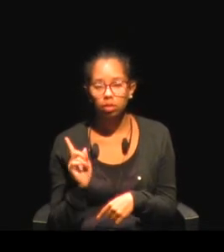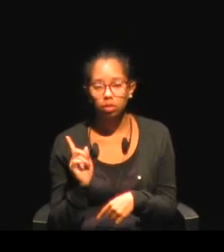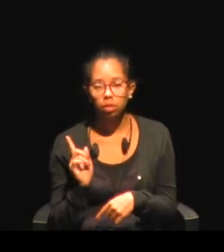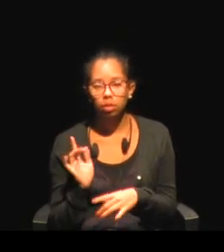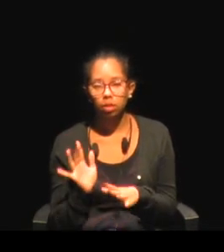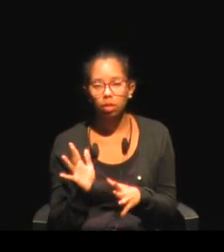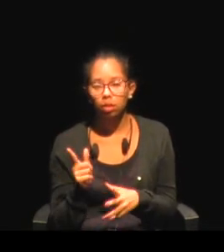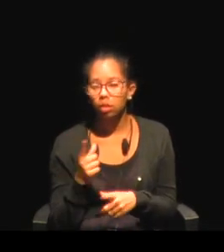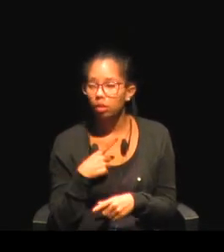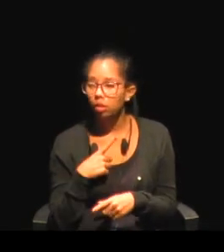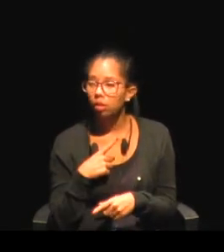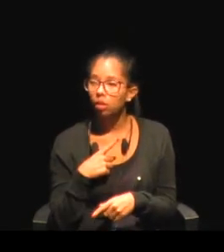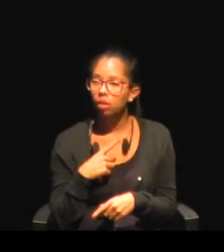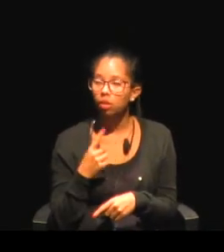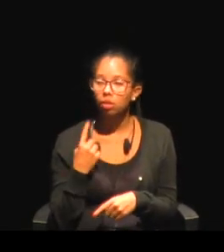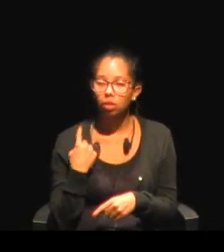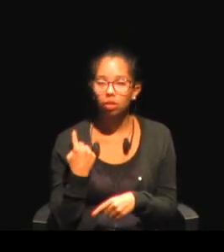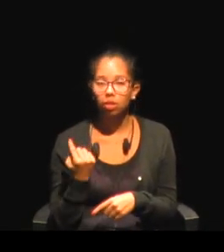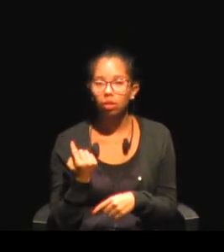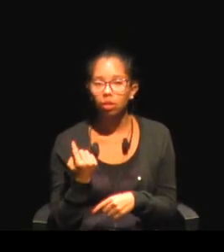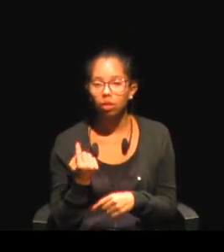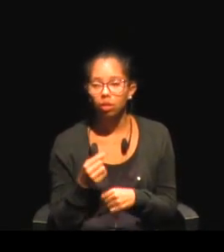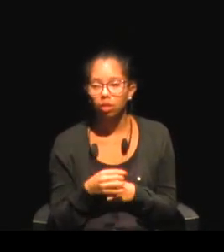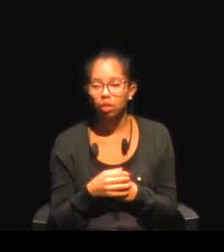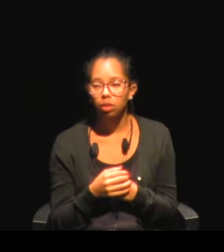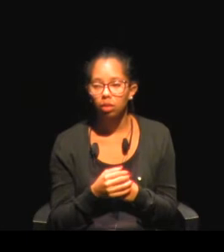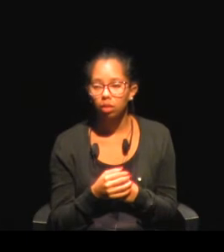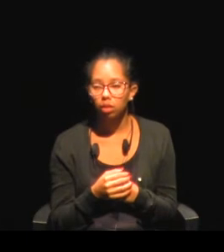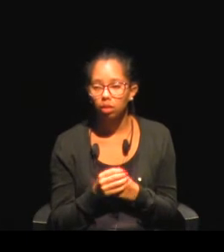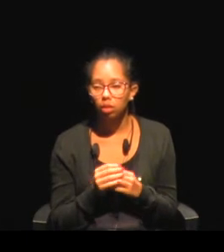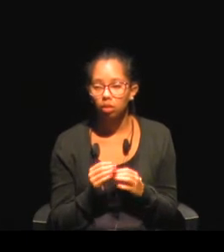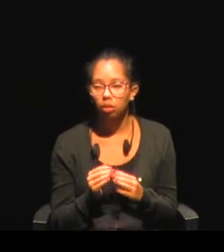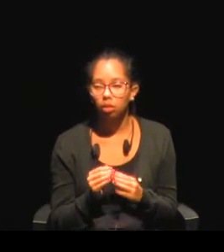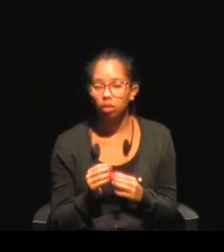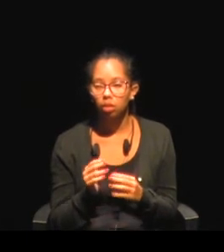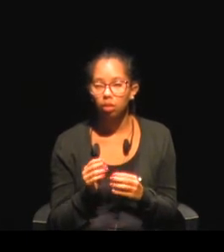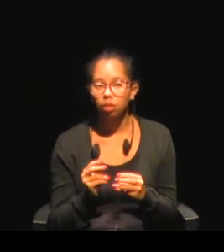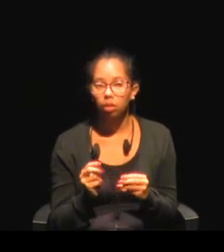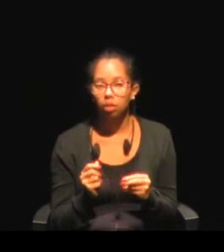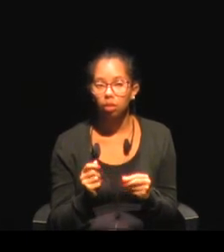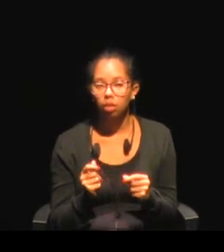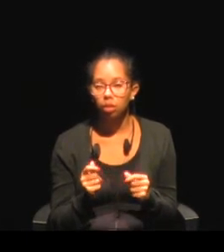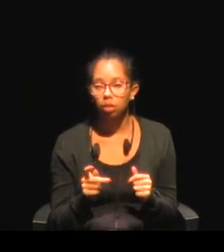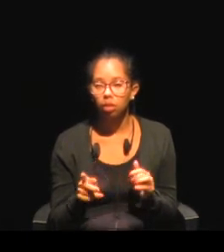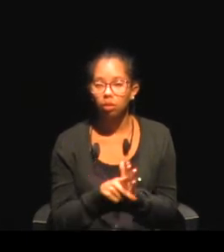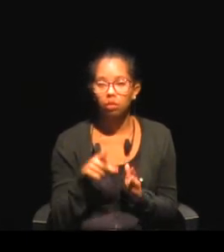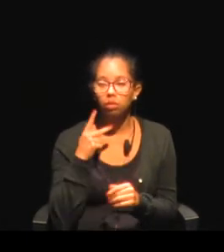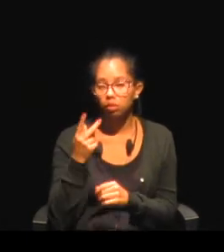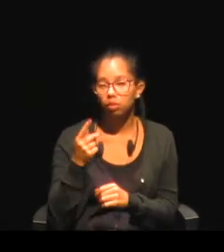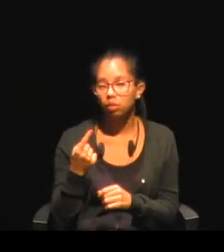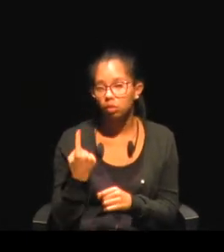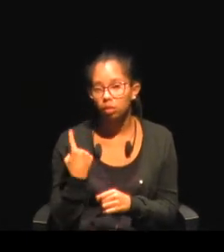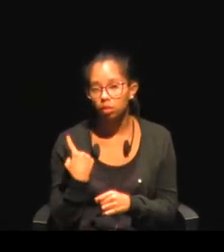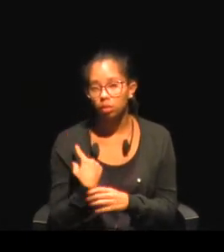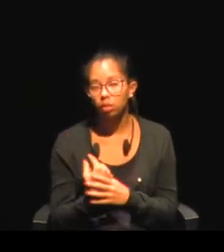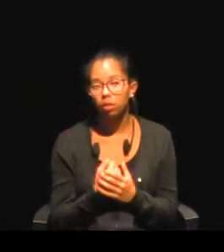aqui que já estava totalmente destruída, aquela foto que eu mostrei do muro que caiu e tudo, mas a ruína propriamente dita, ela